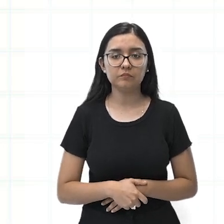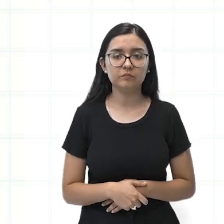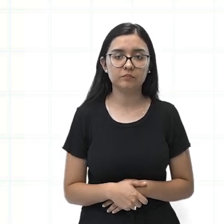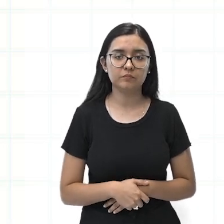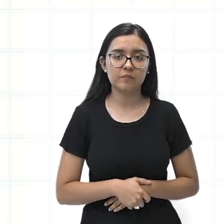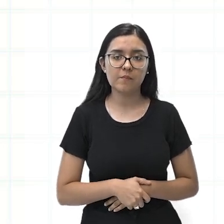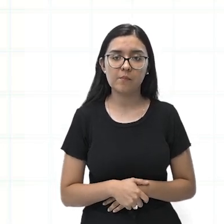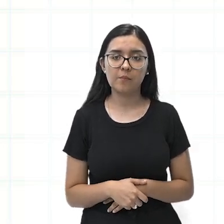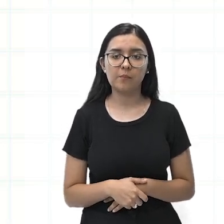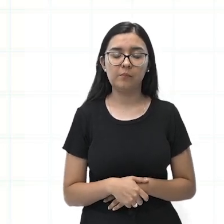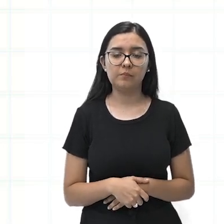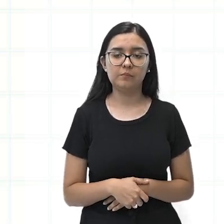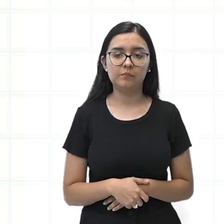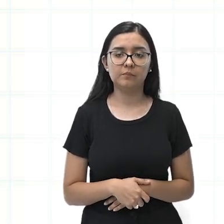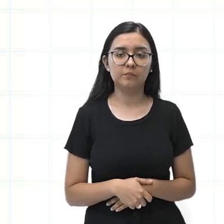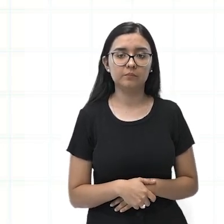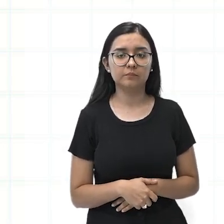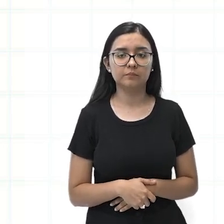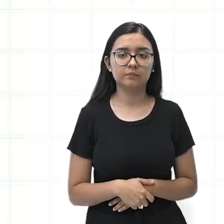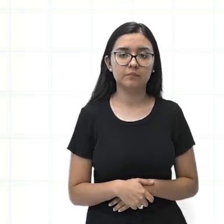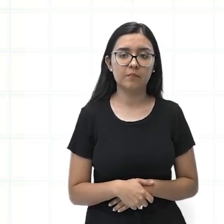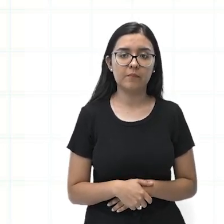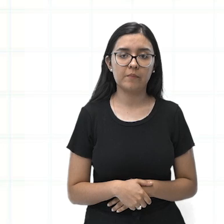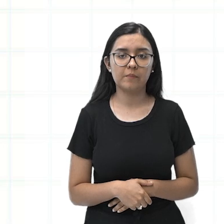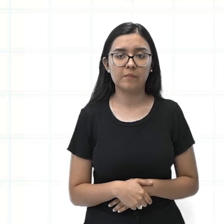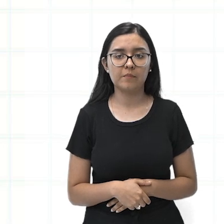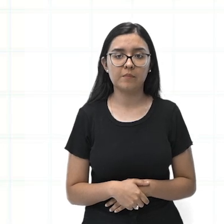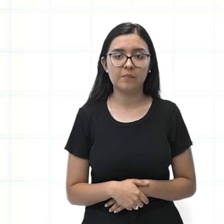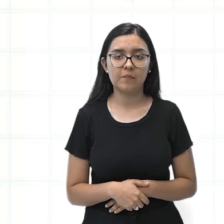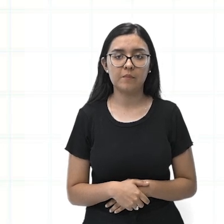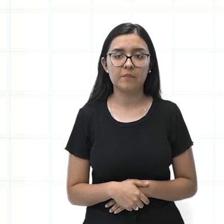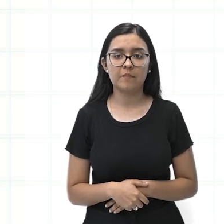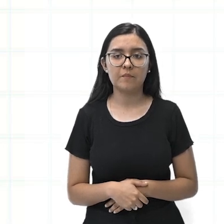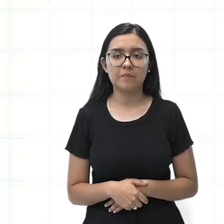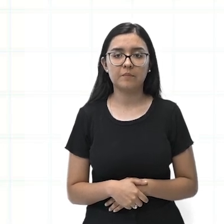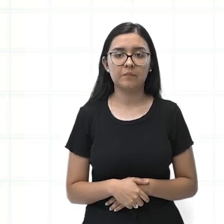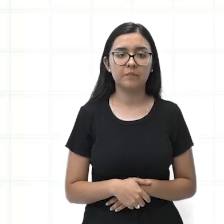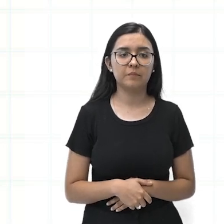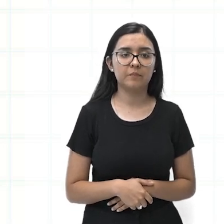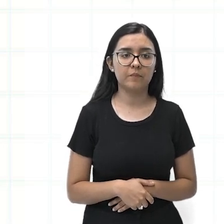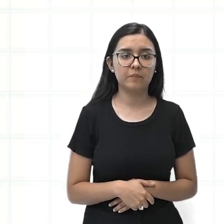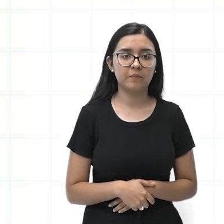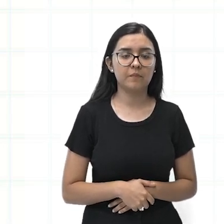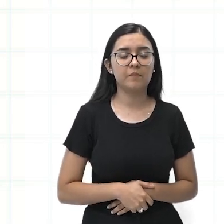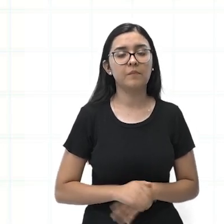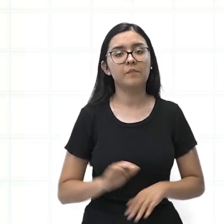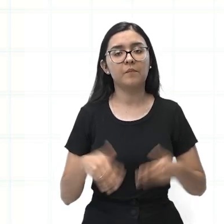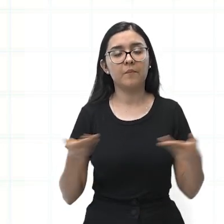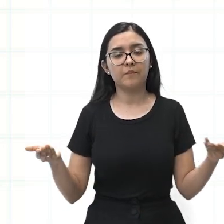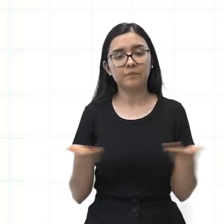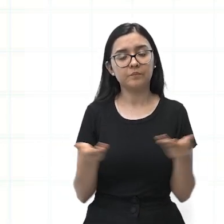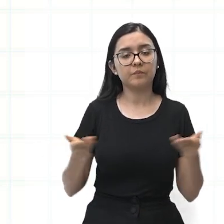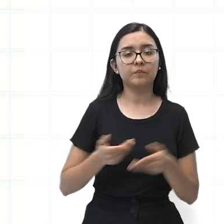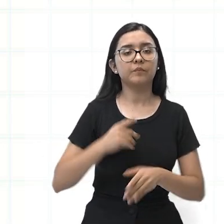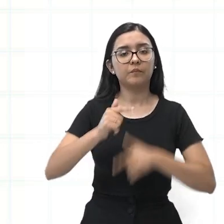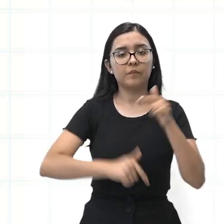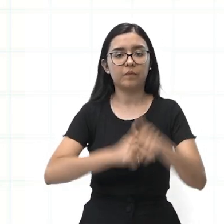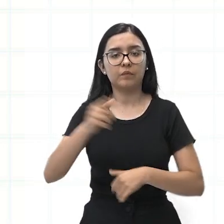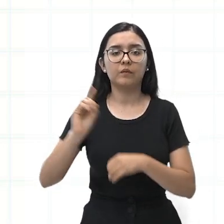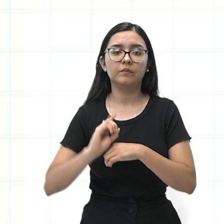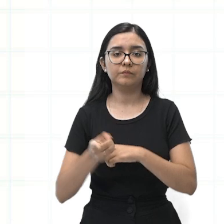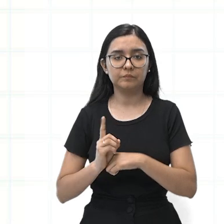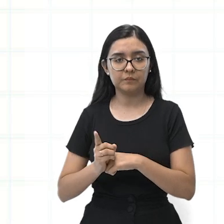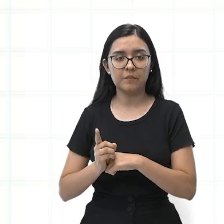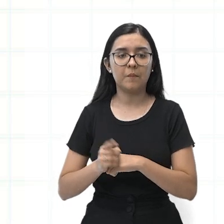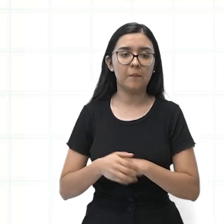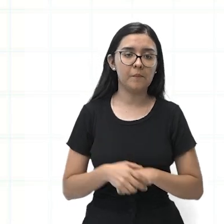Então, currently, I work as a graphic designer. Atualmente eu trabalho como design